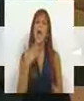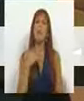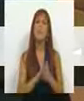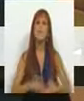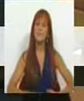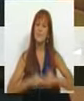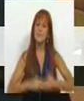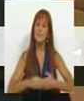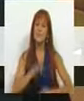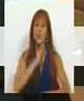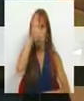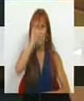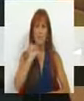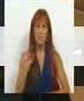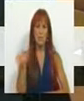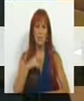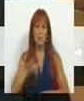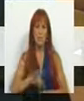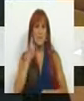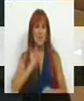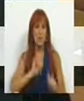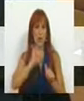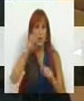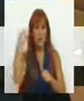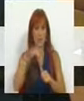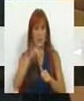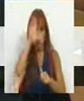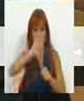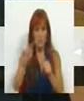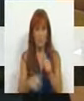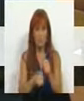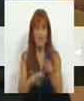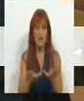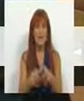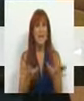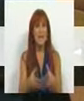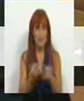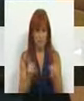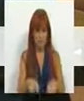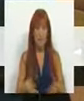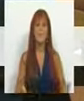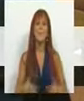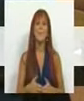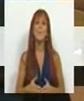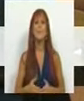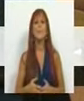Aproveito para cumprimentar o Sr. Governador e a Sra. Vice-Governadora e toda a sua equipa. E